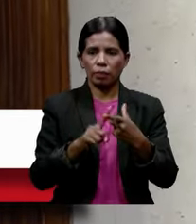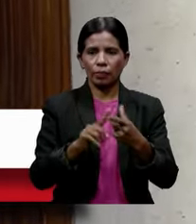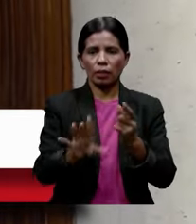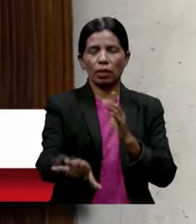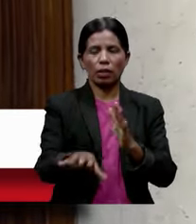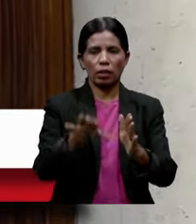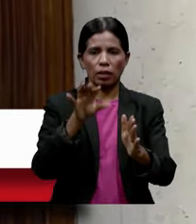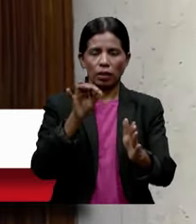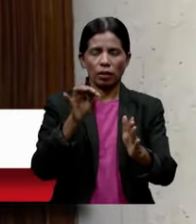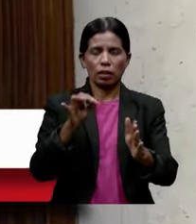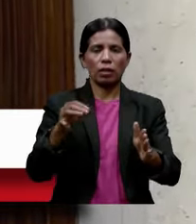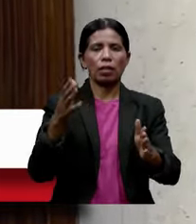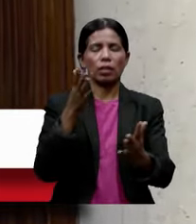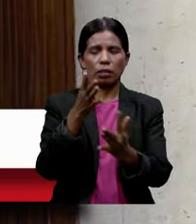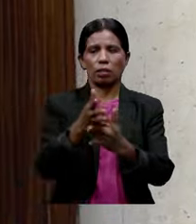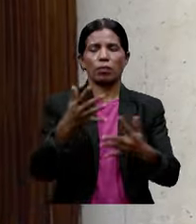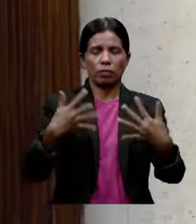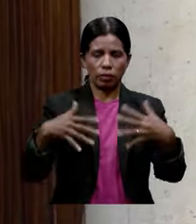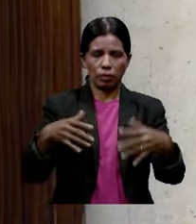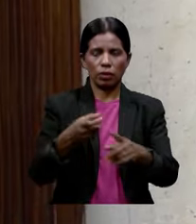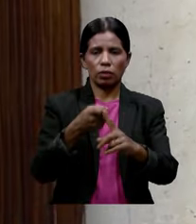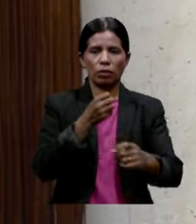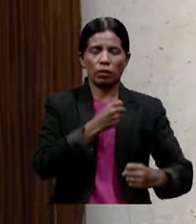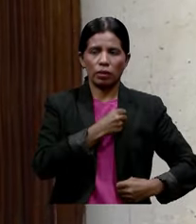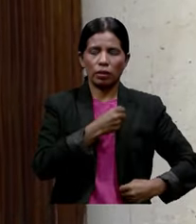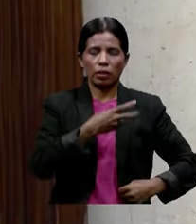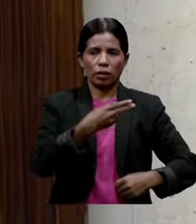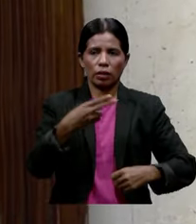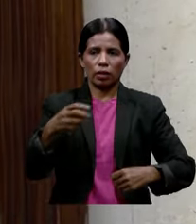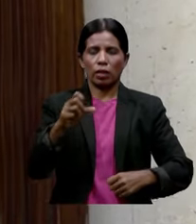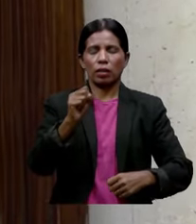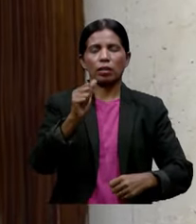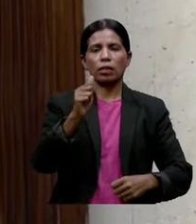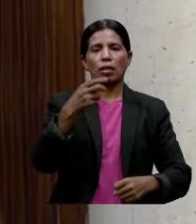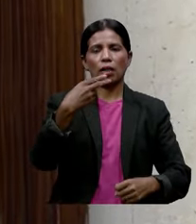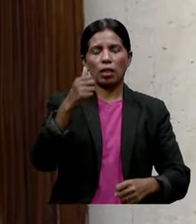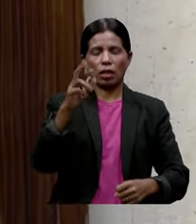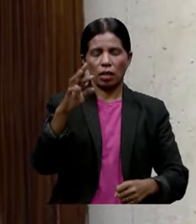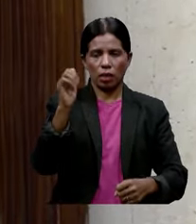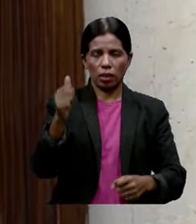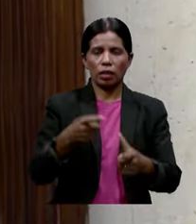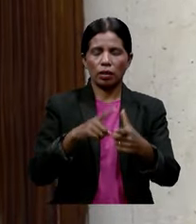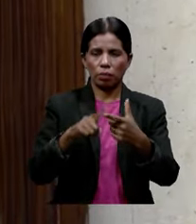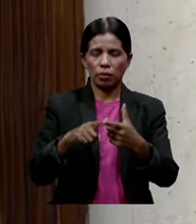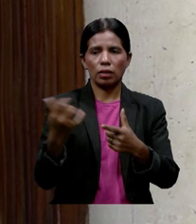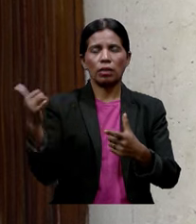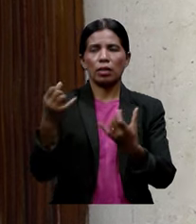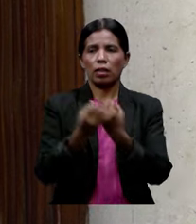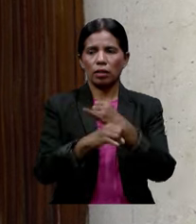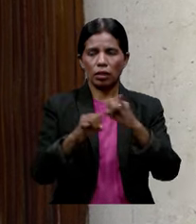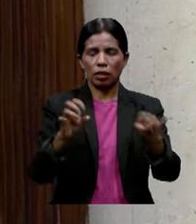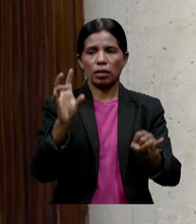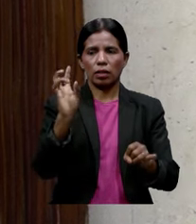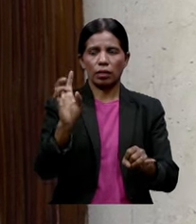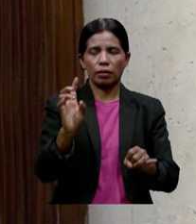a invasão, a Rússia militar a Indonésia. Agora Sahara ninian, né, maka, depois de Sira Ukuan e a